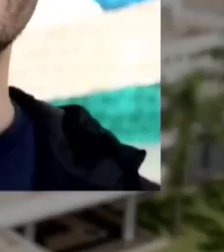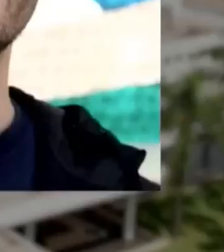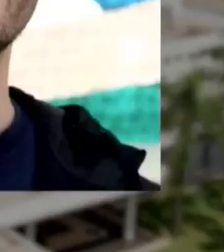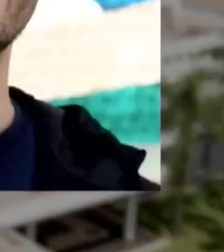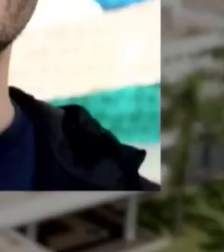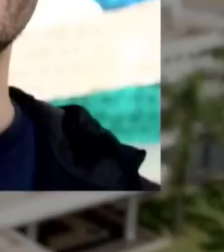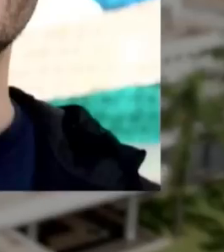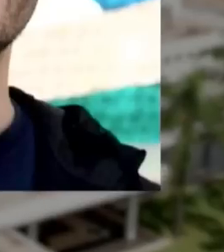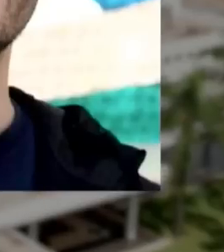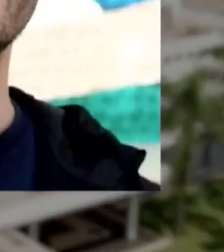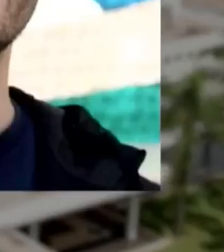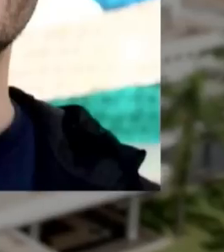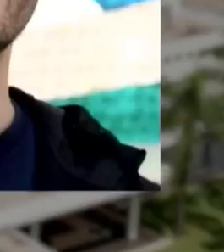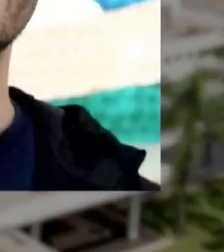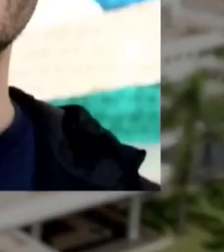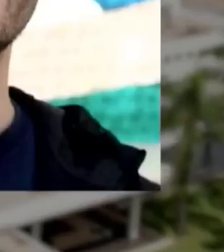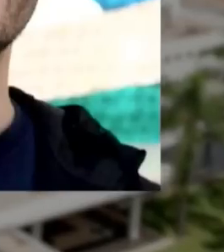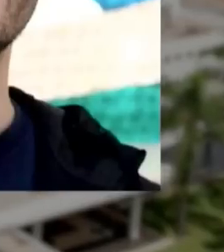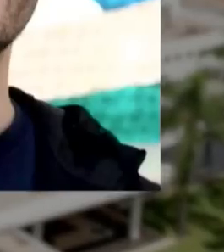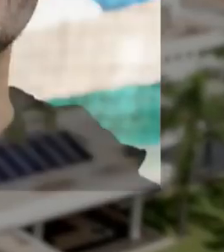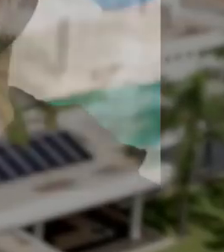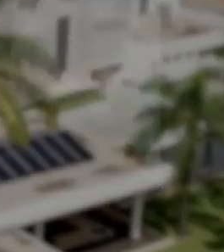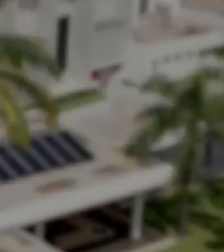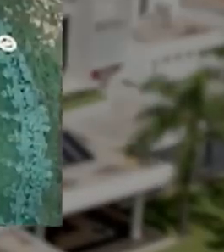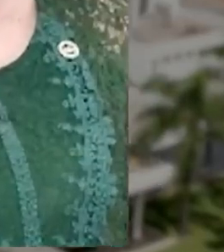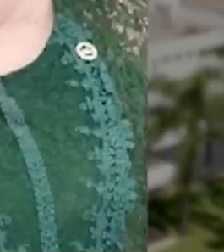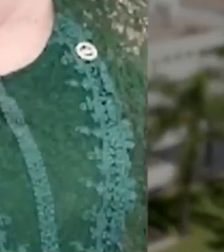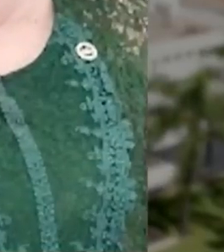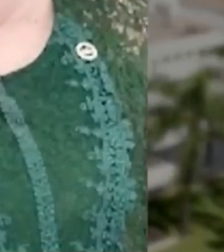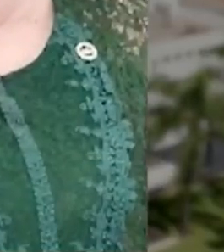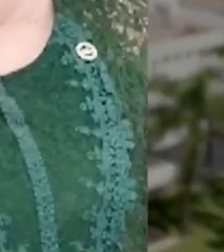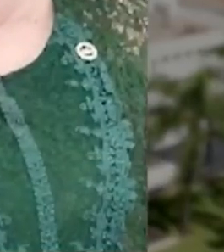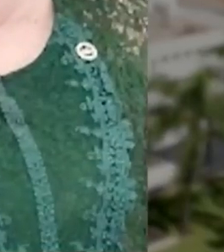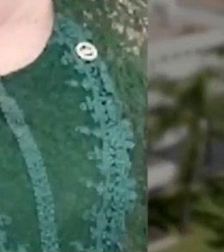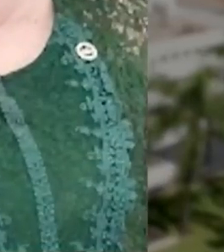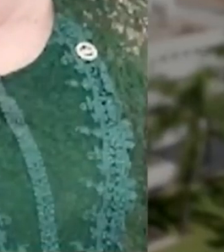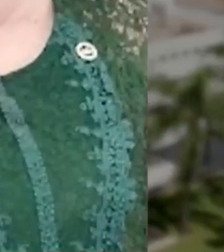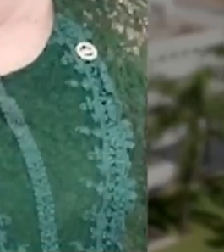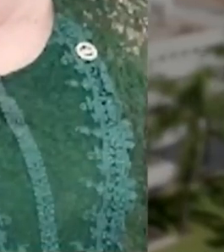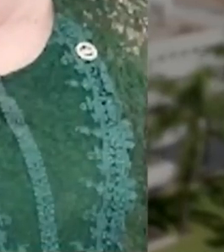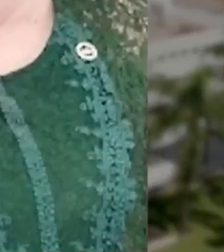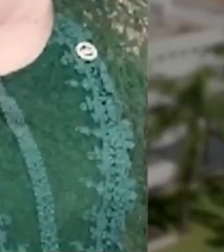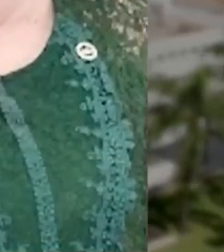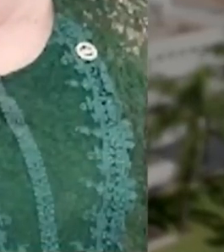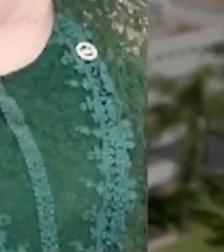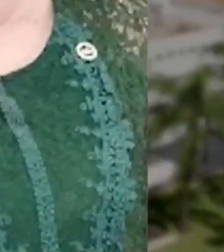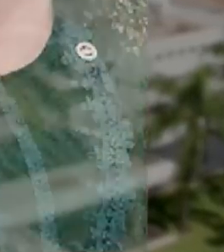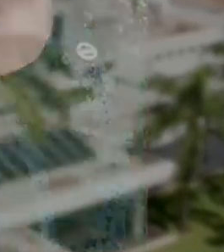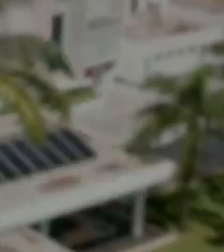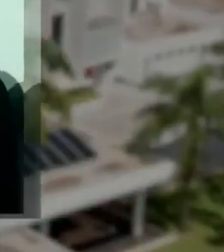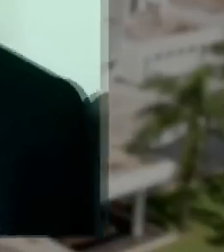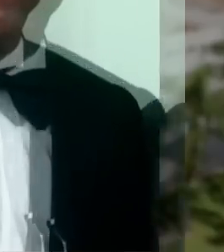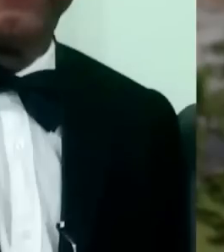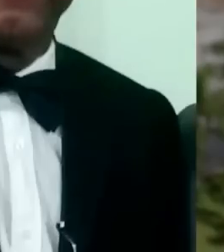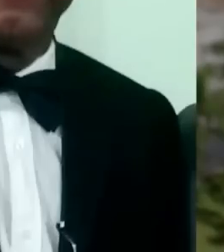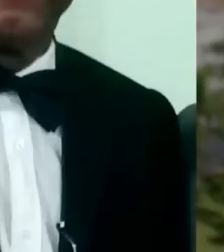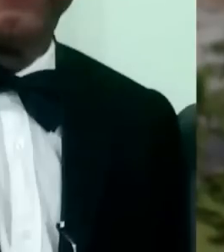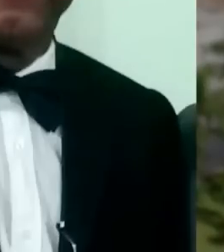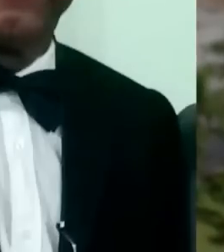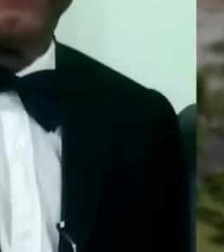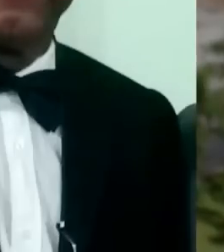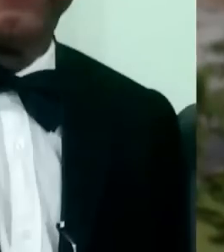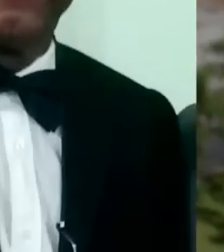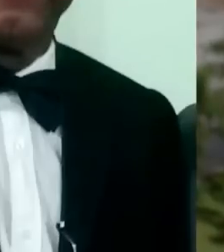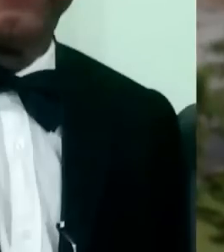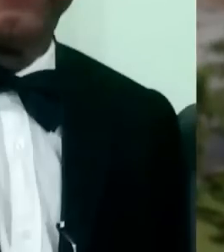Fábio Veiga da Silveira, Elza Maria Jorge Fernandes Rosa, José